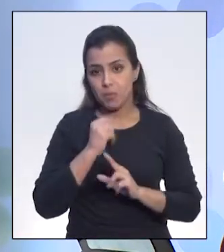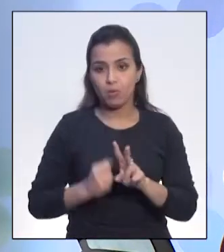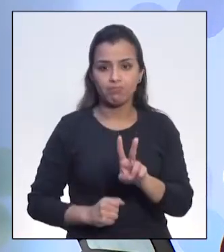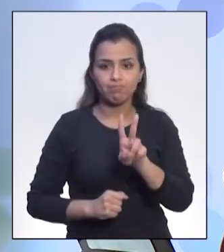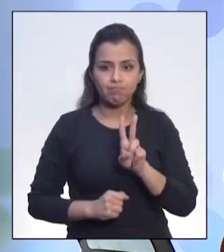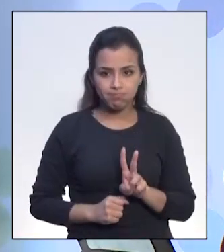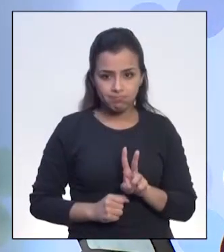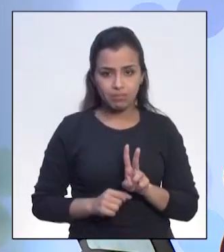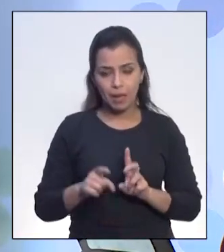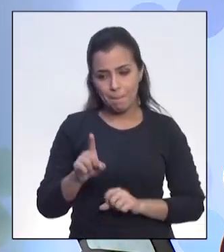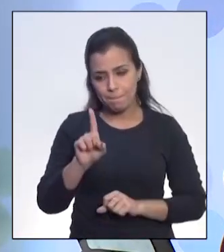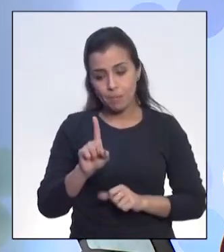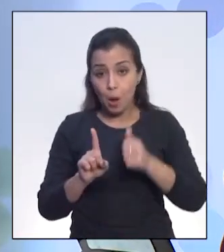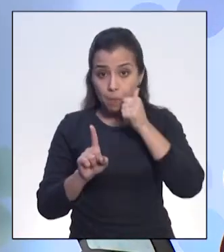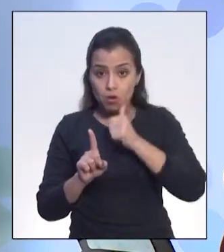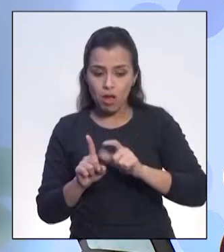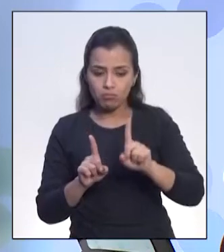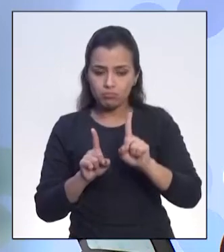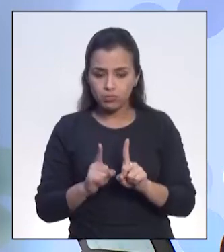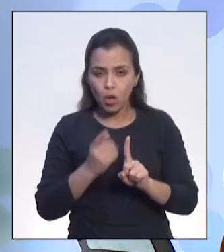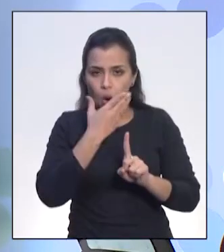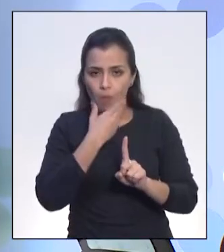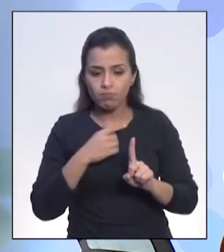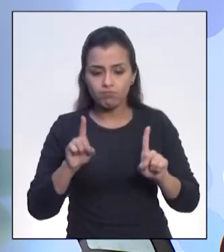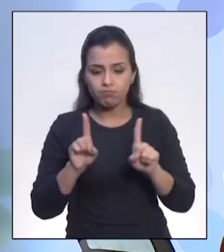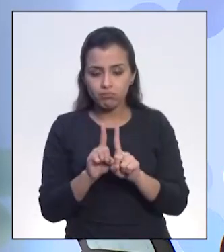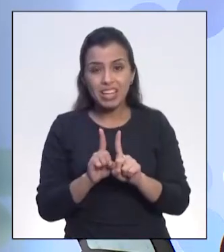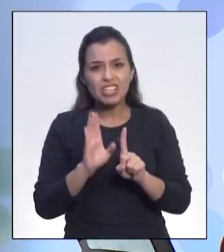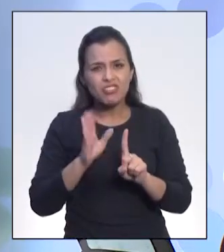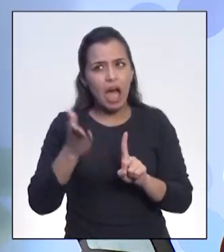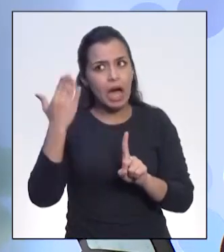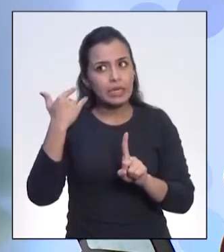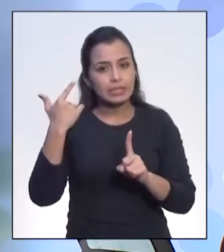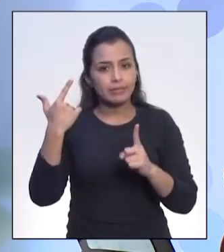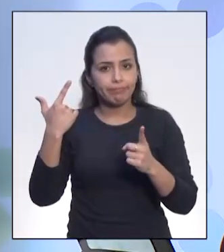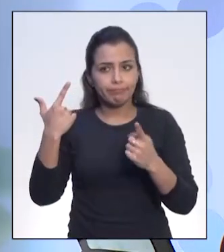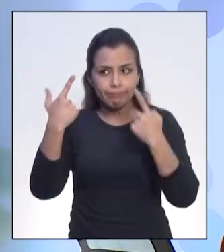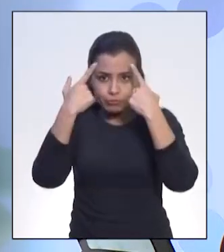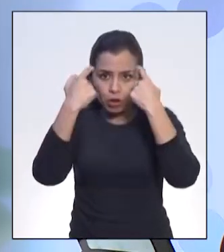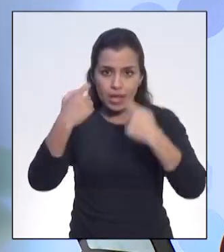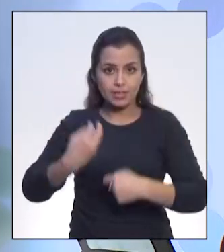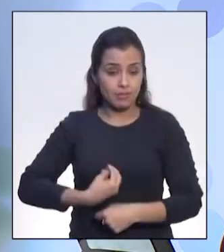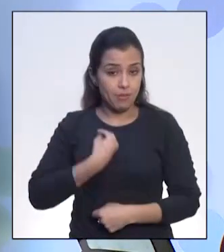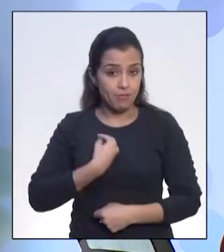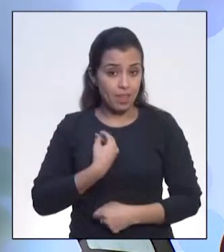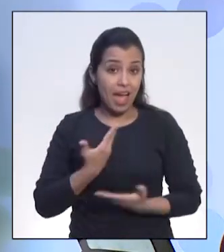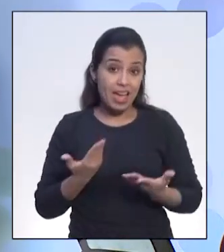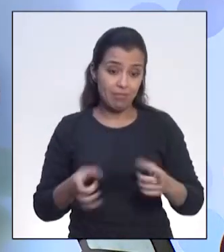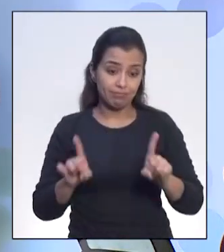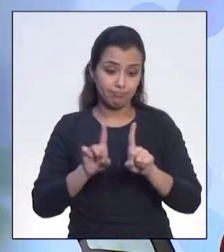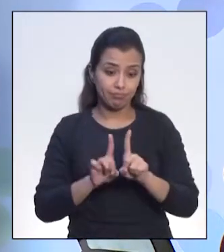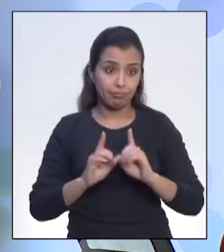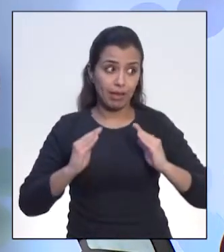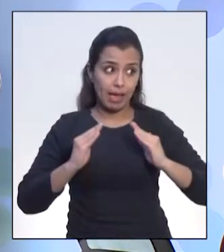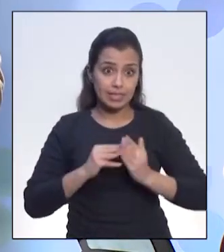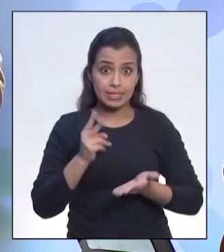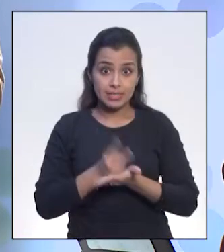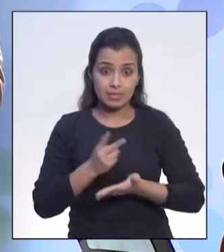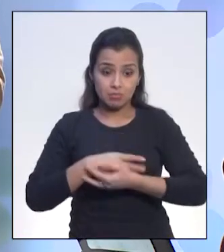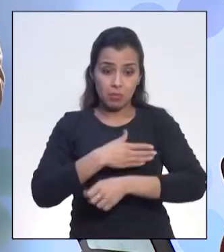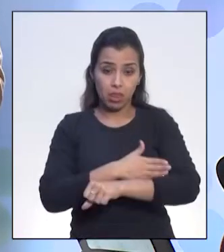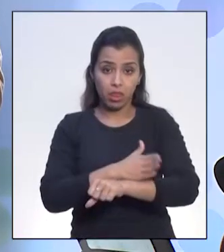possui traços de violência, né, e essa violência, por causa do isolamento, ela aumentou. Então, nós